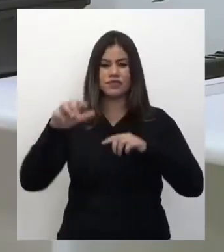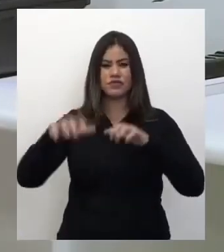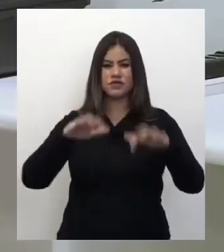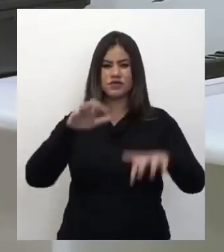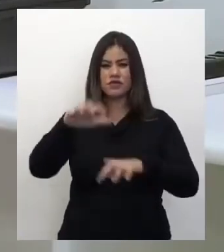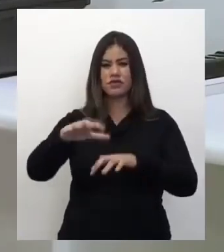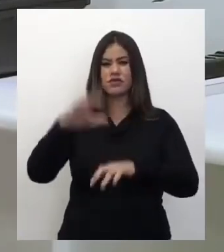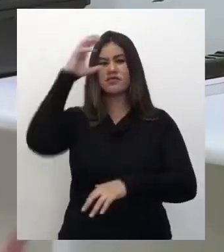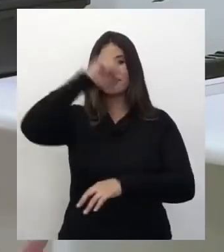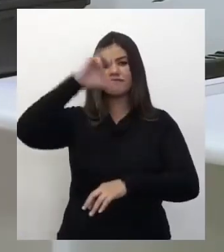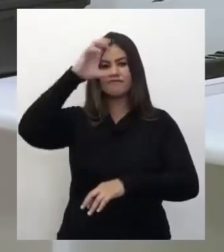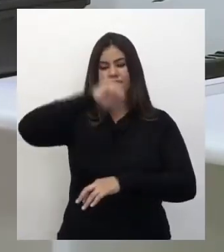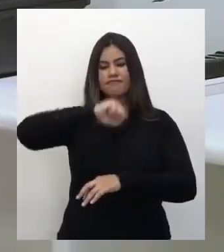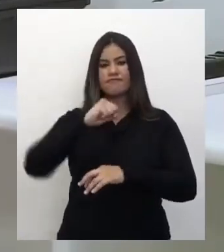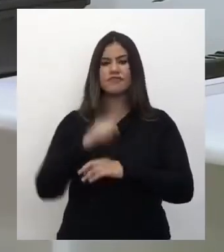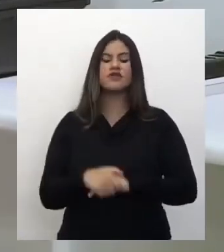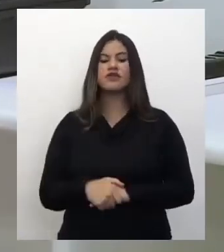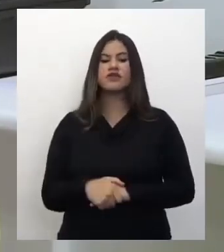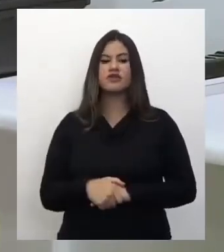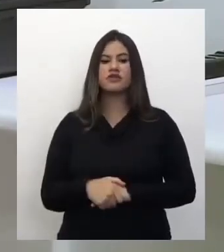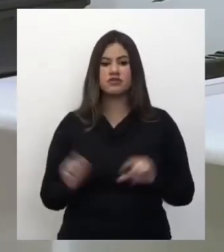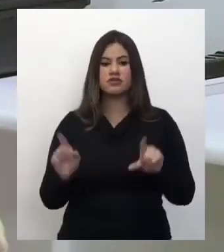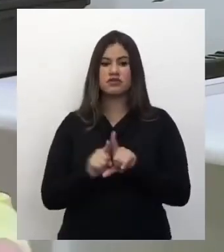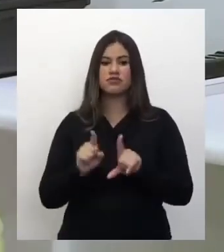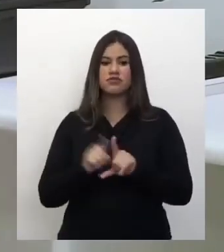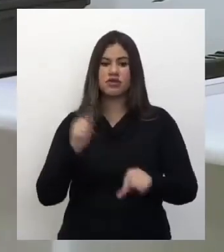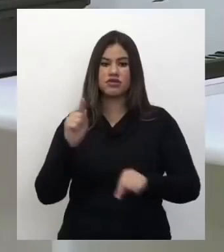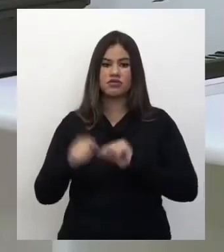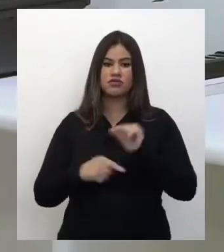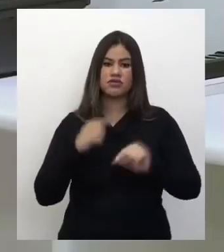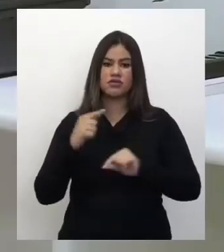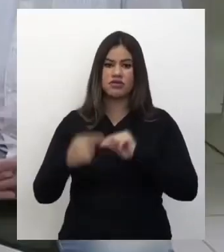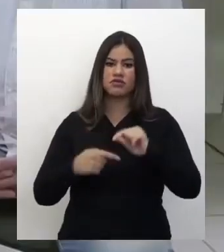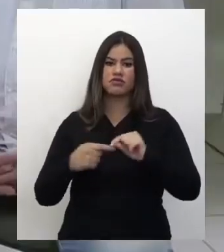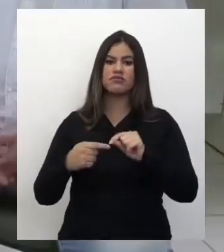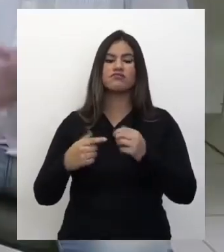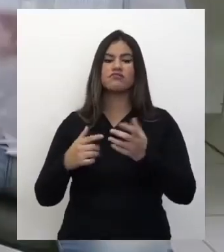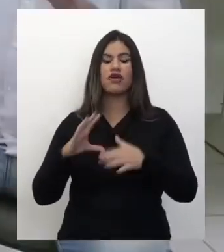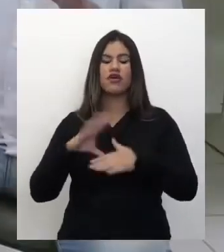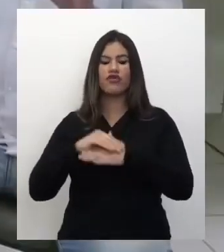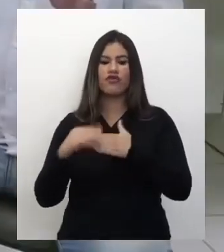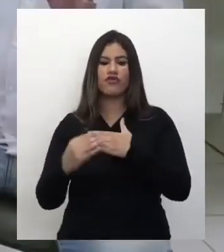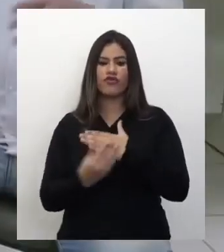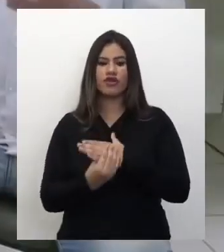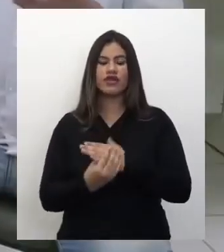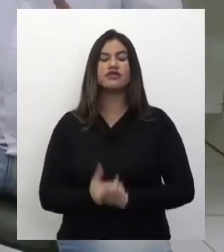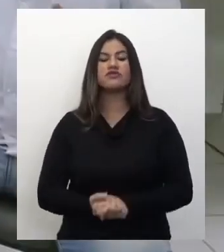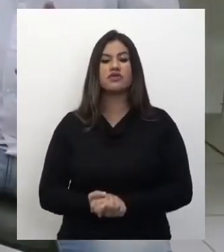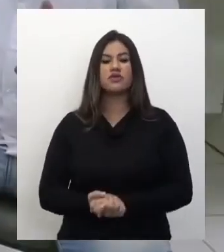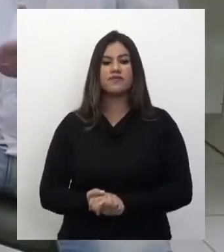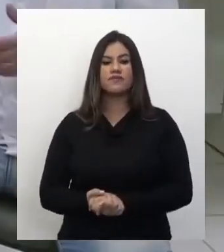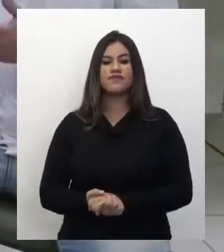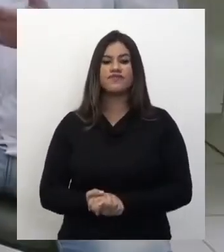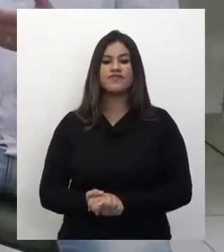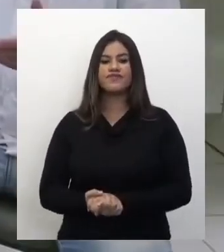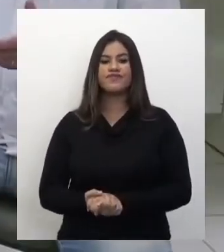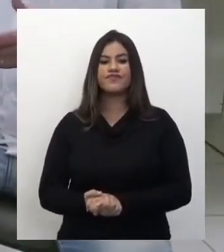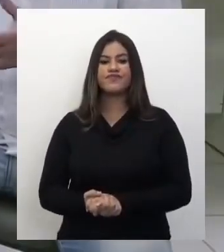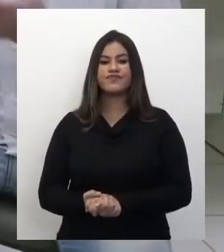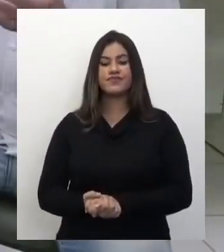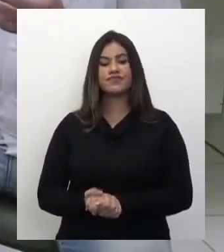do conhecimento e também, principalmente, relacionado com o meio físico. Perfeito. Nós vamos falar até mais sobre isso,